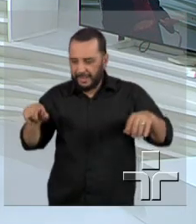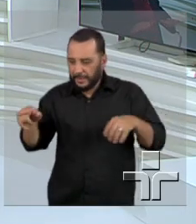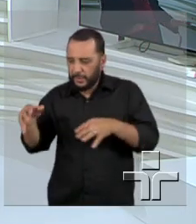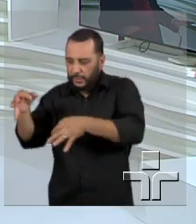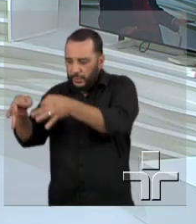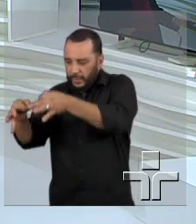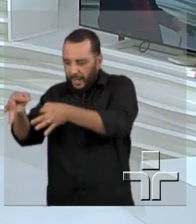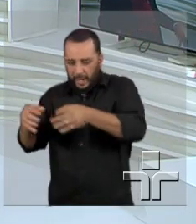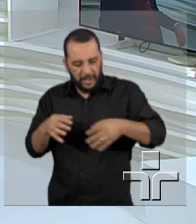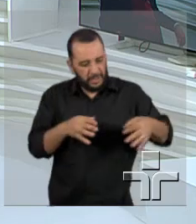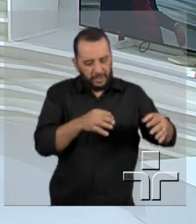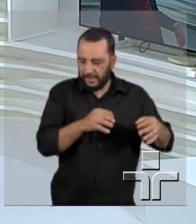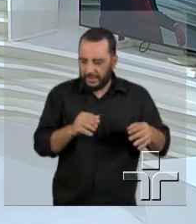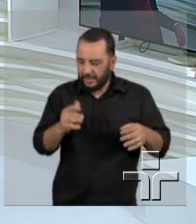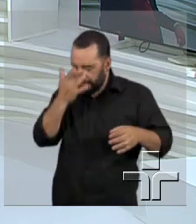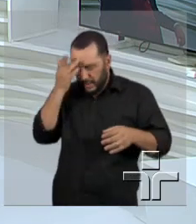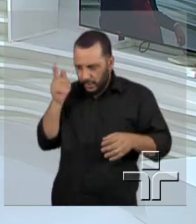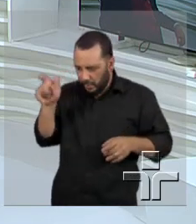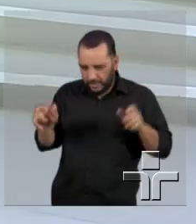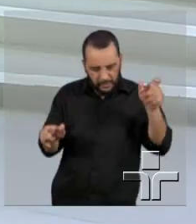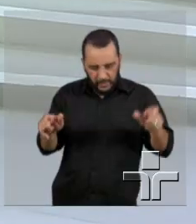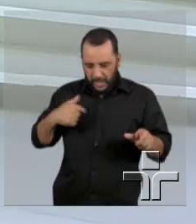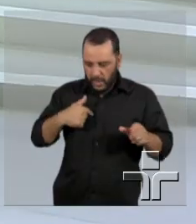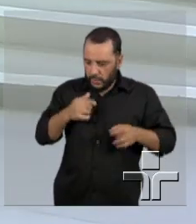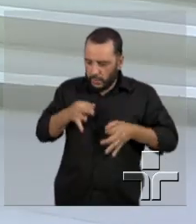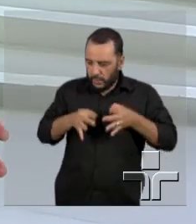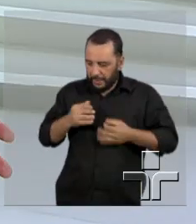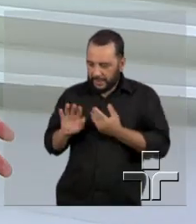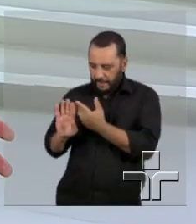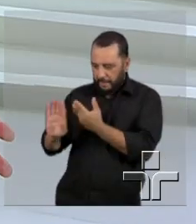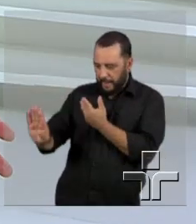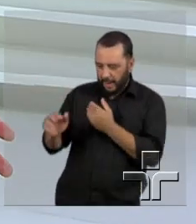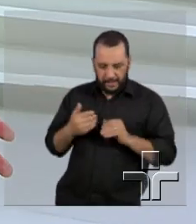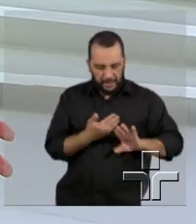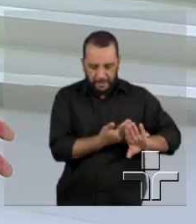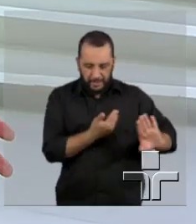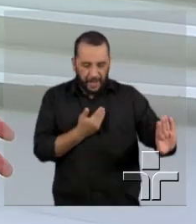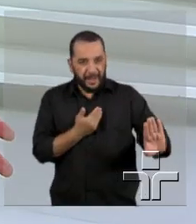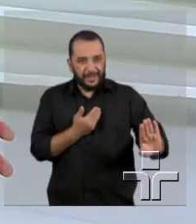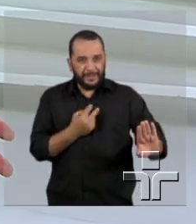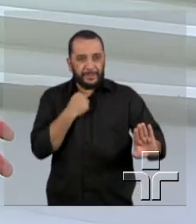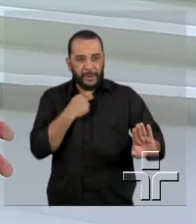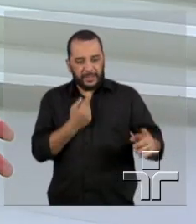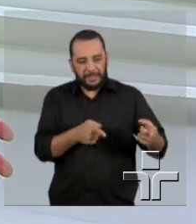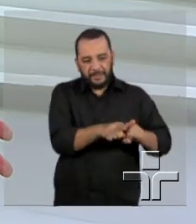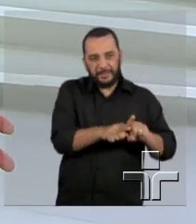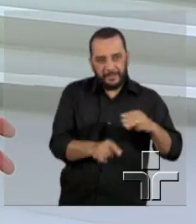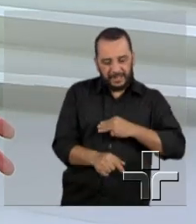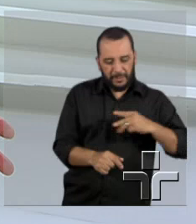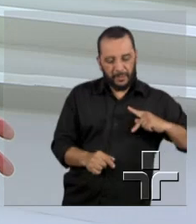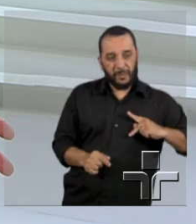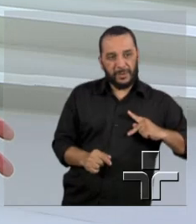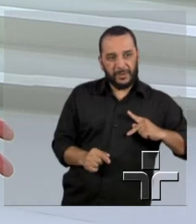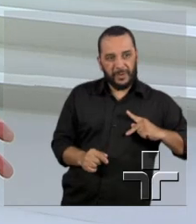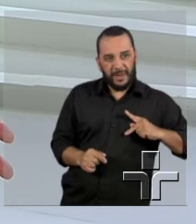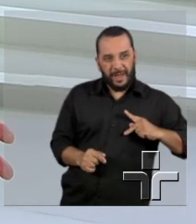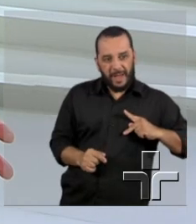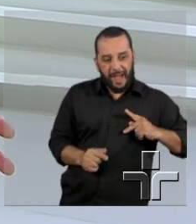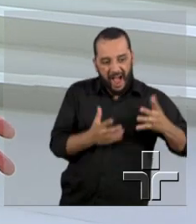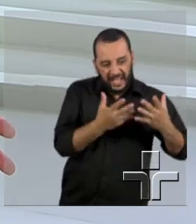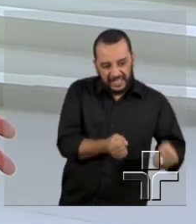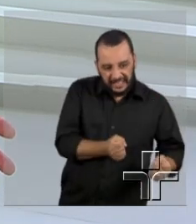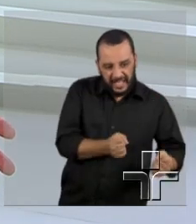de equidistância das partes. Porque senão, se ele fica do lado do Ministério Público e aceita a denúncia,